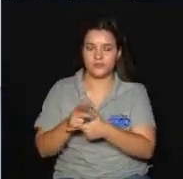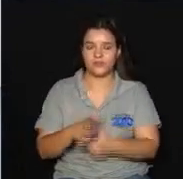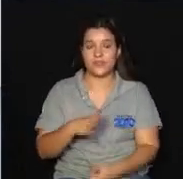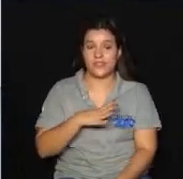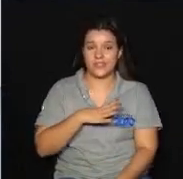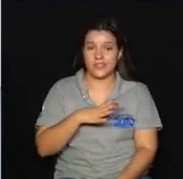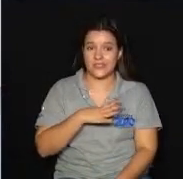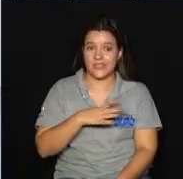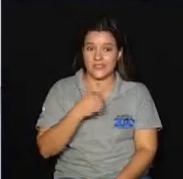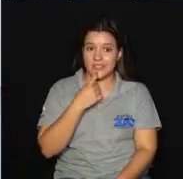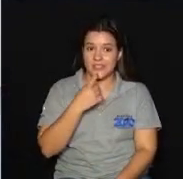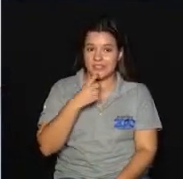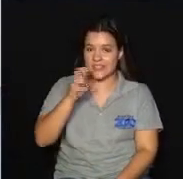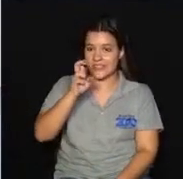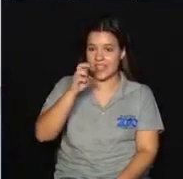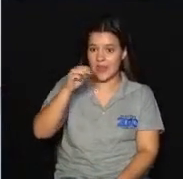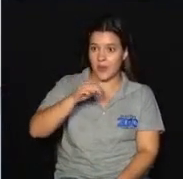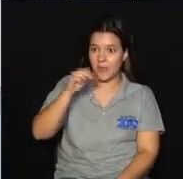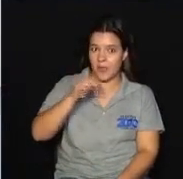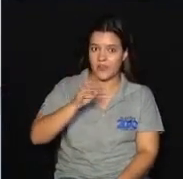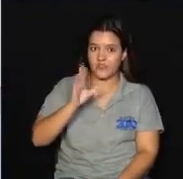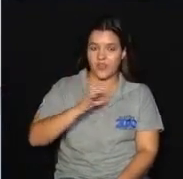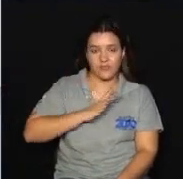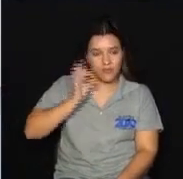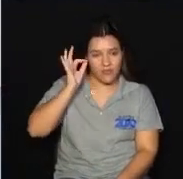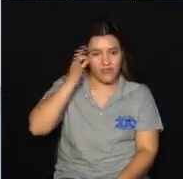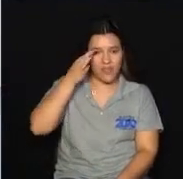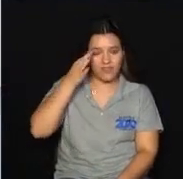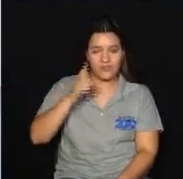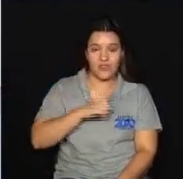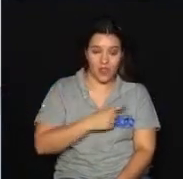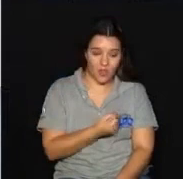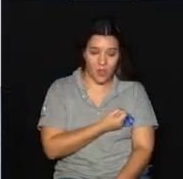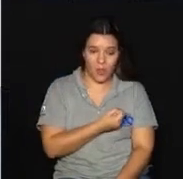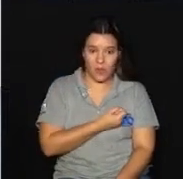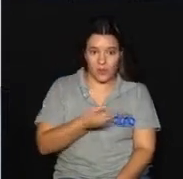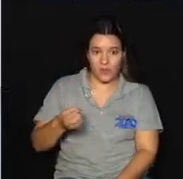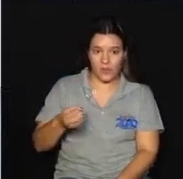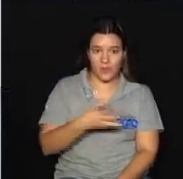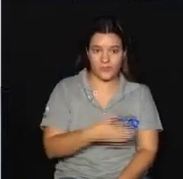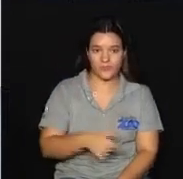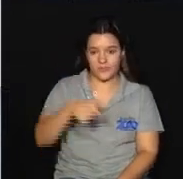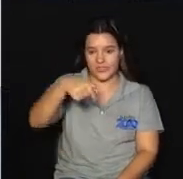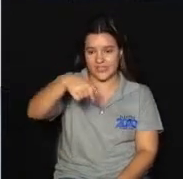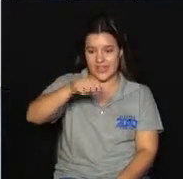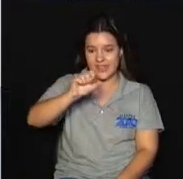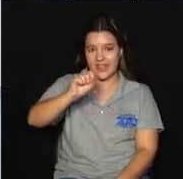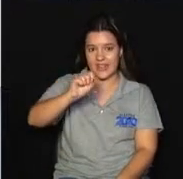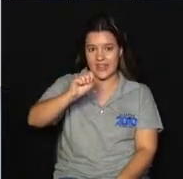de Campinas, a gente ficou 5 minutos longe e já tem a atualização, vamos lá.